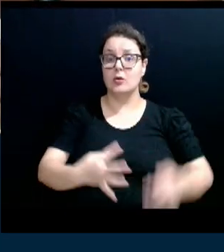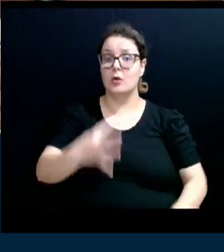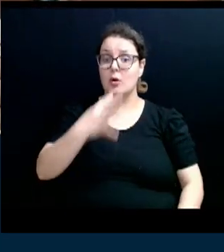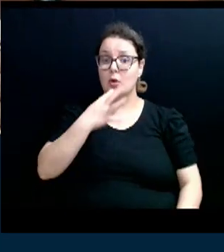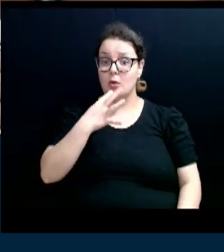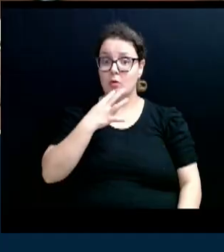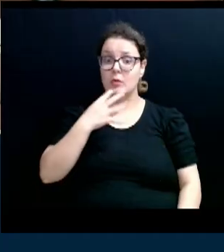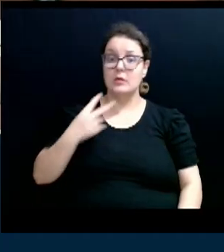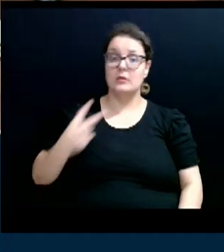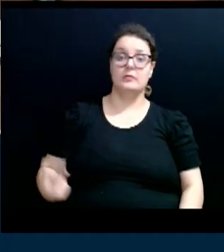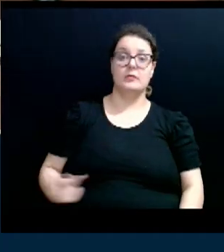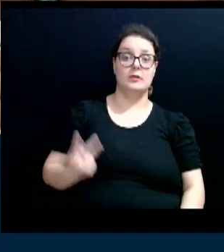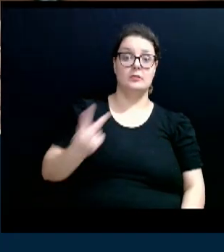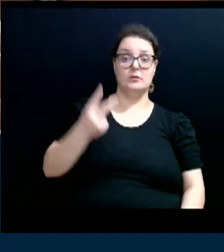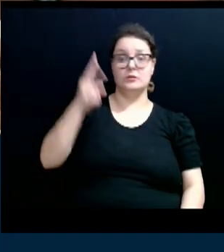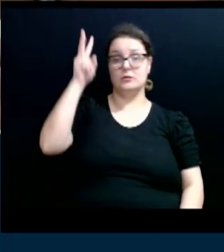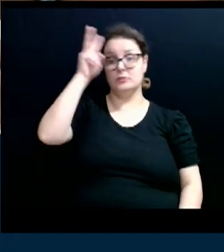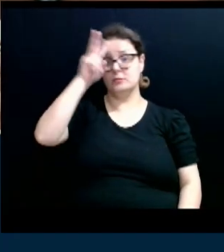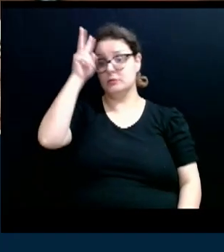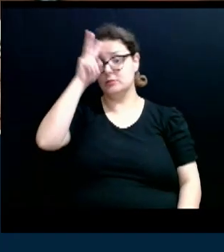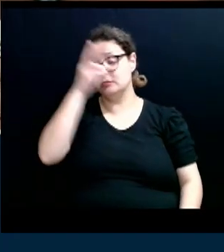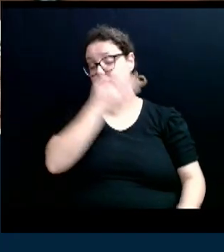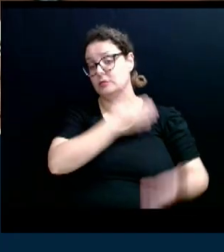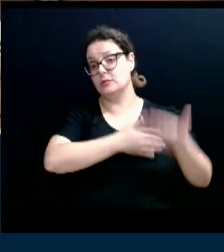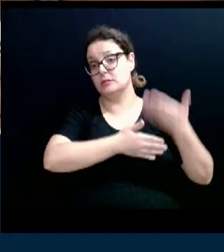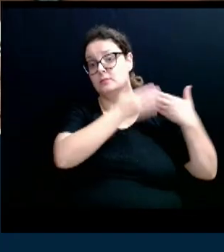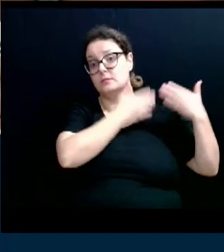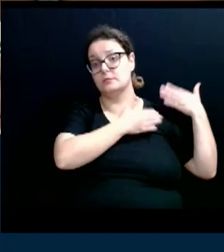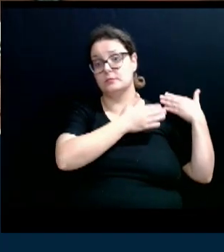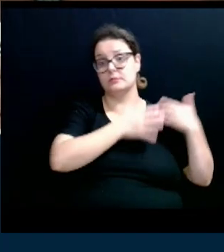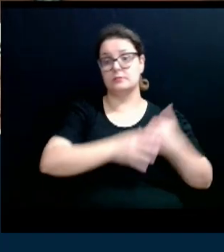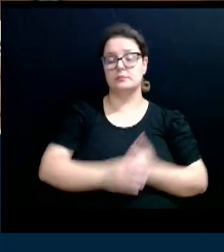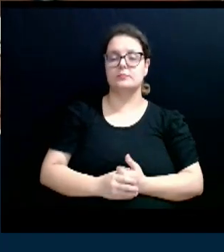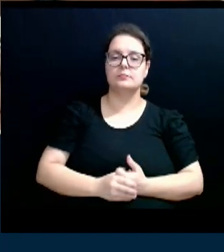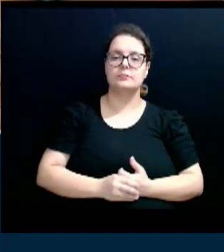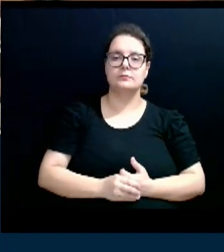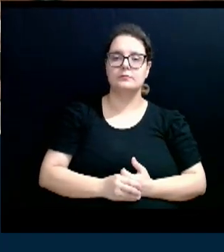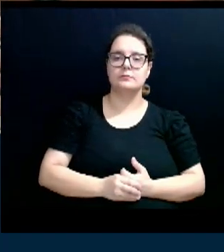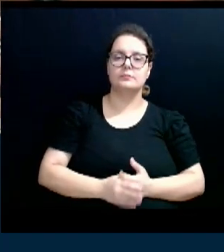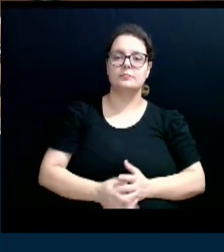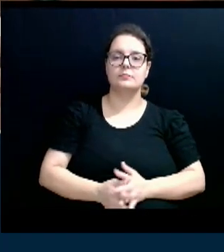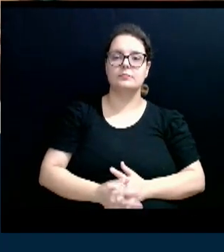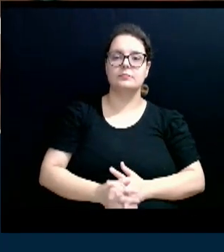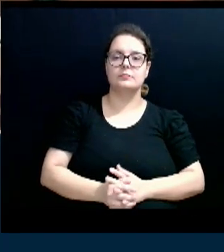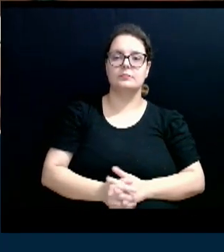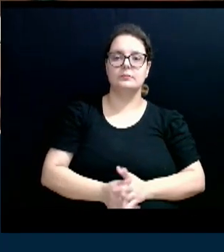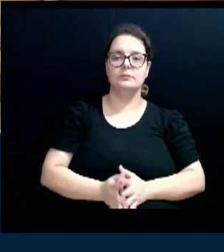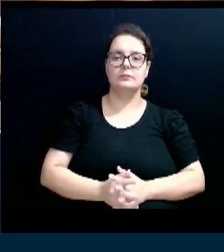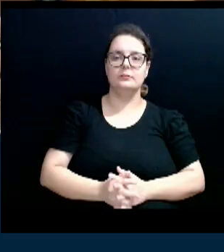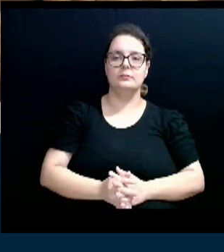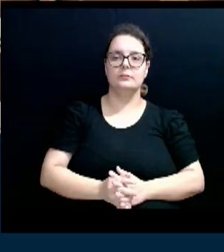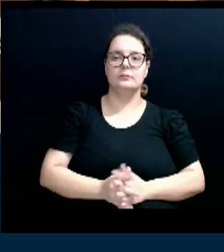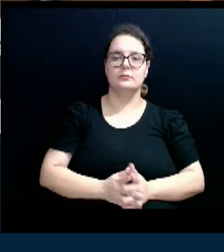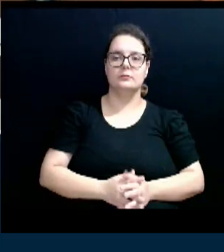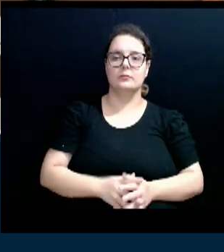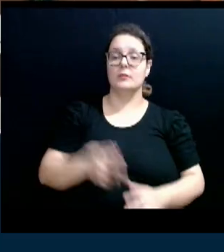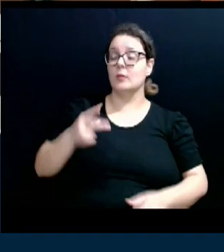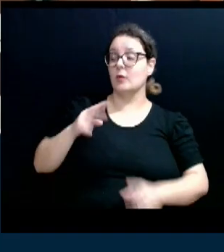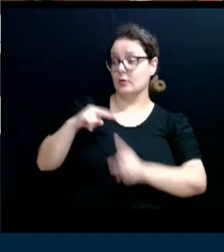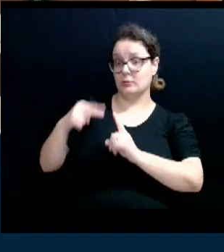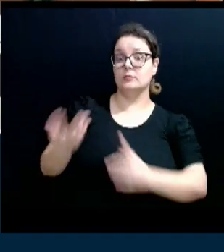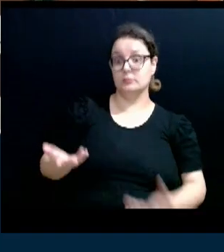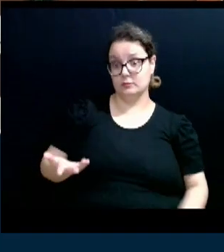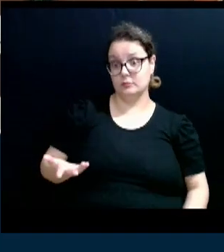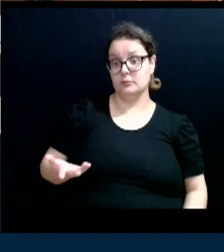e valorizem as histórias dos seus antepassados? No seu ponto de vista, já que você foi